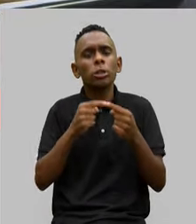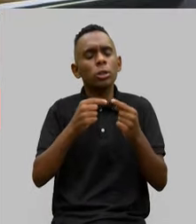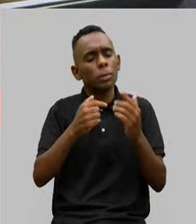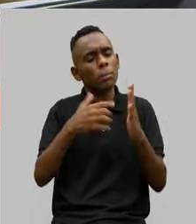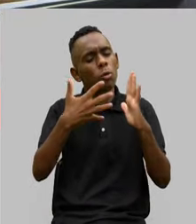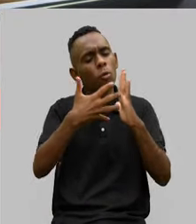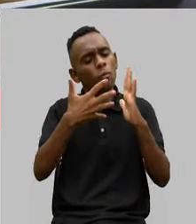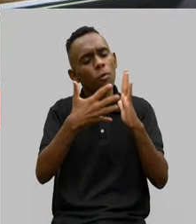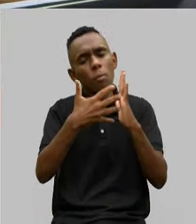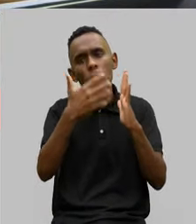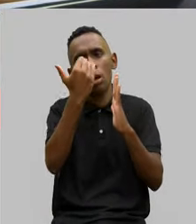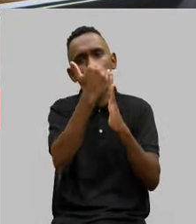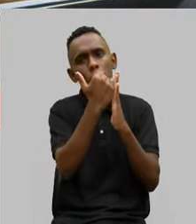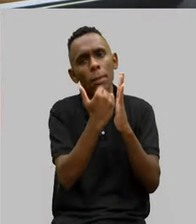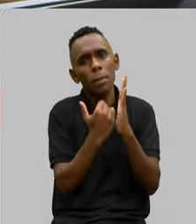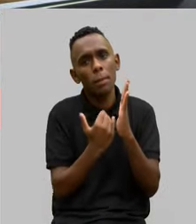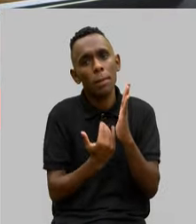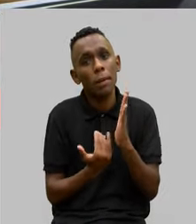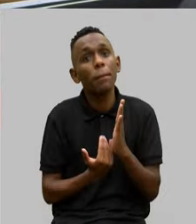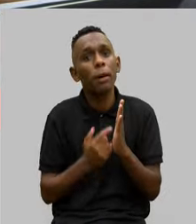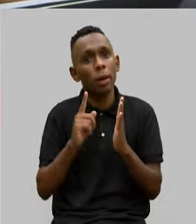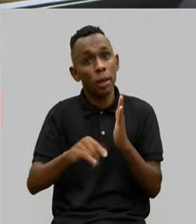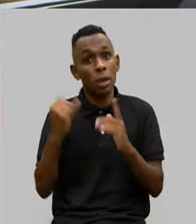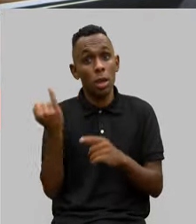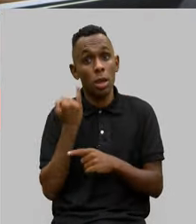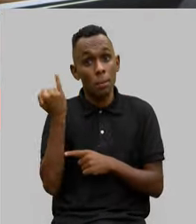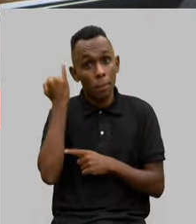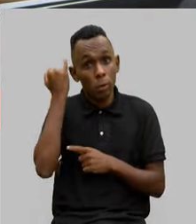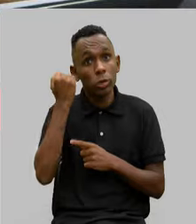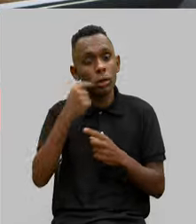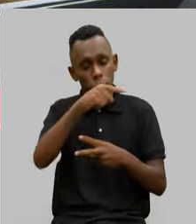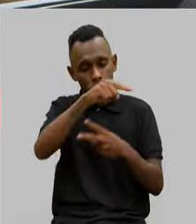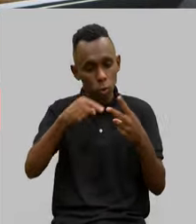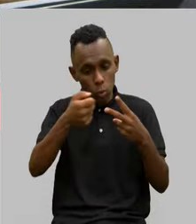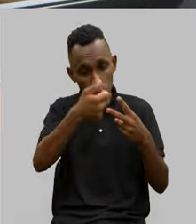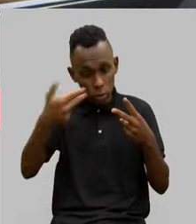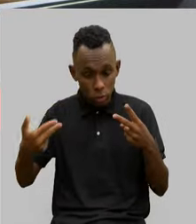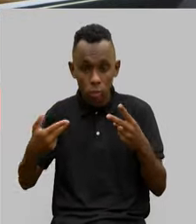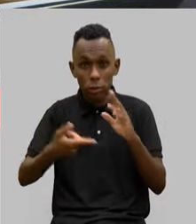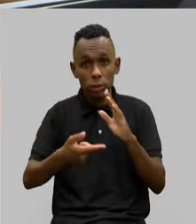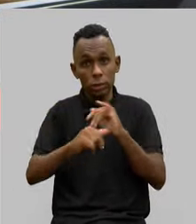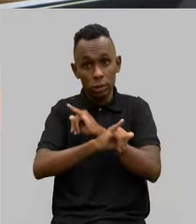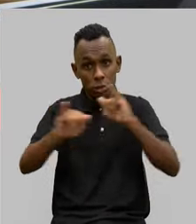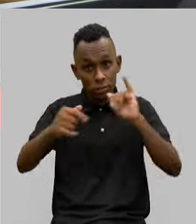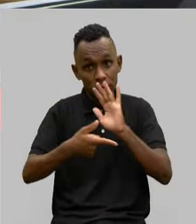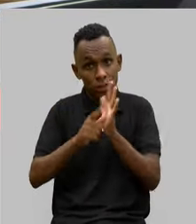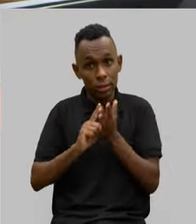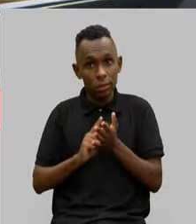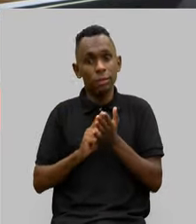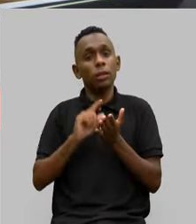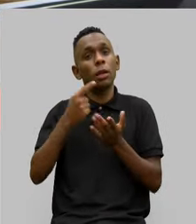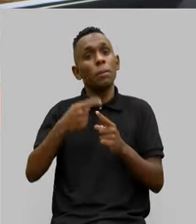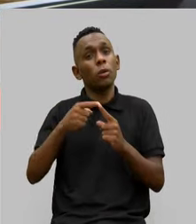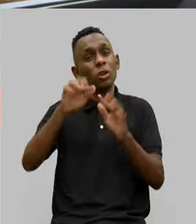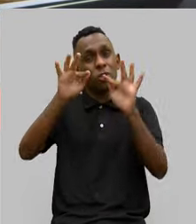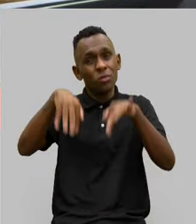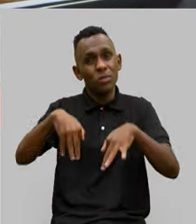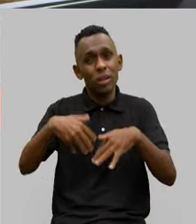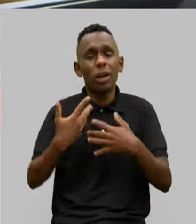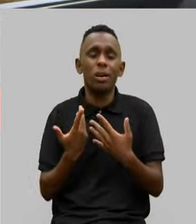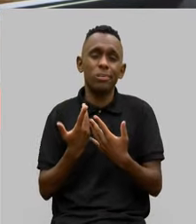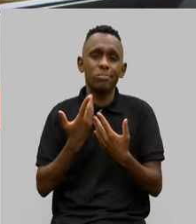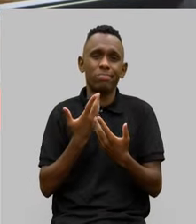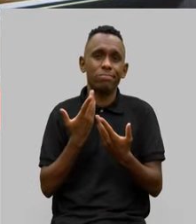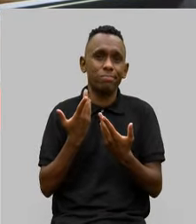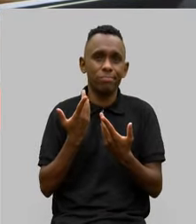formulário eh ele é importante para duas coisas estô avisando antes porque depois no final a gente às vezes eh